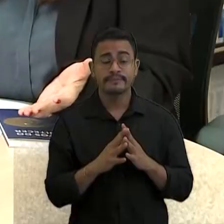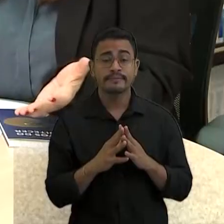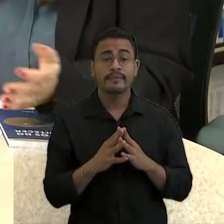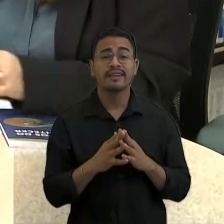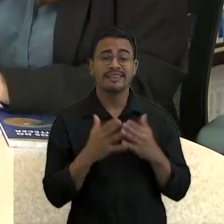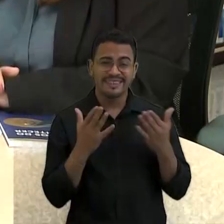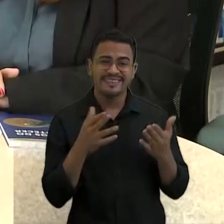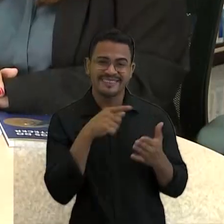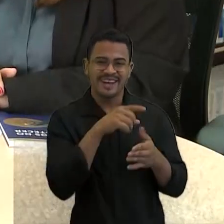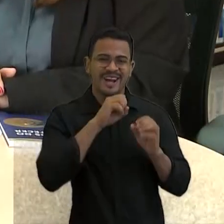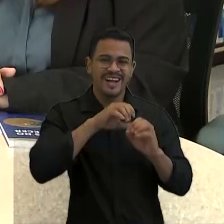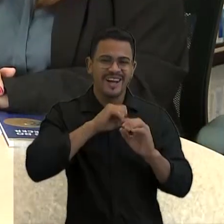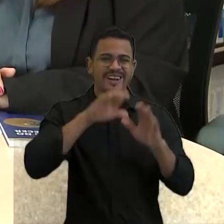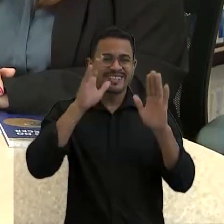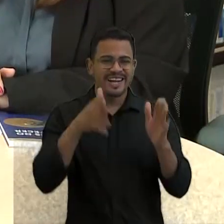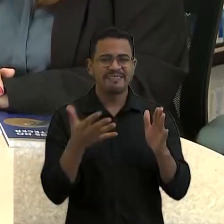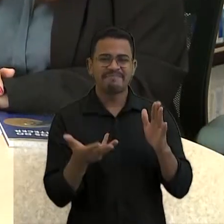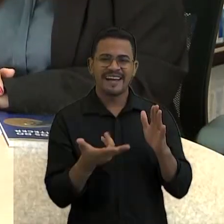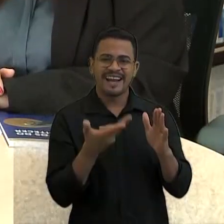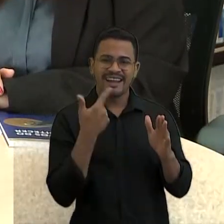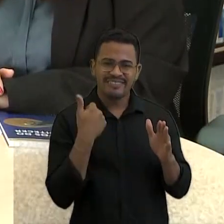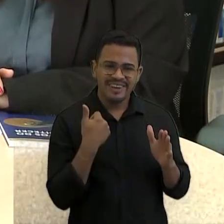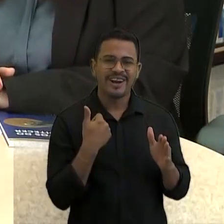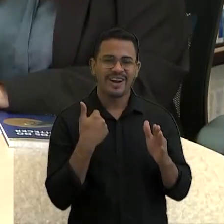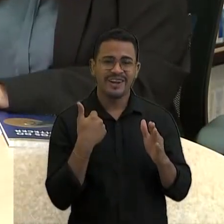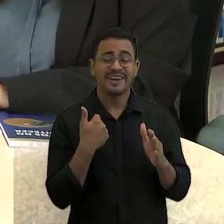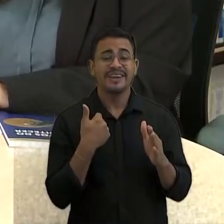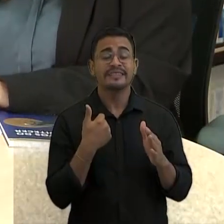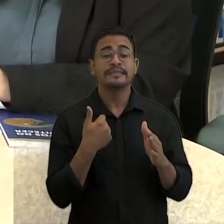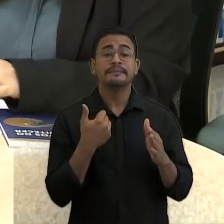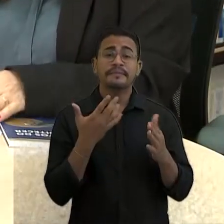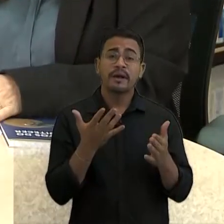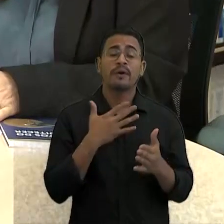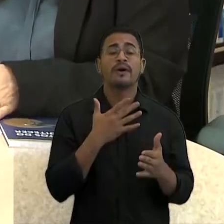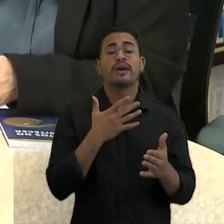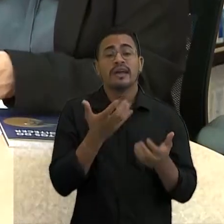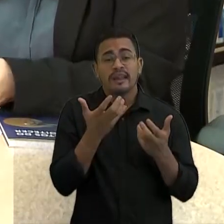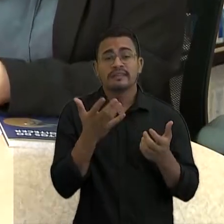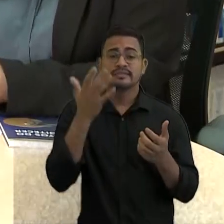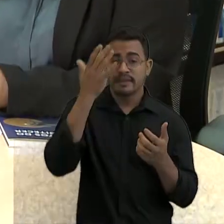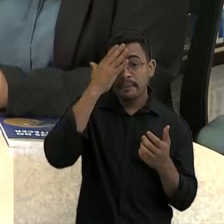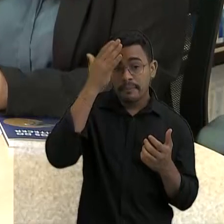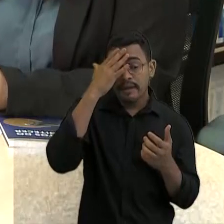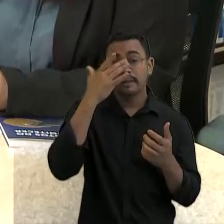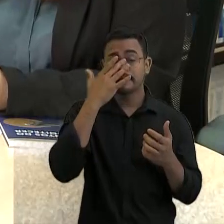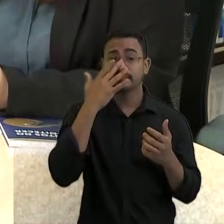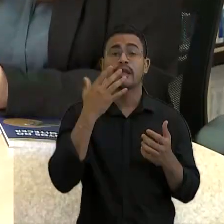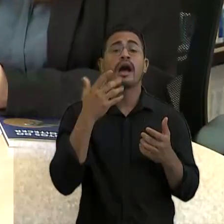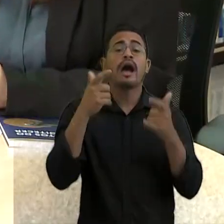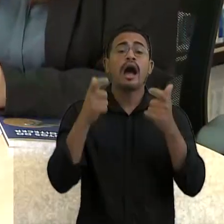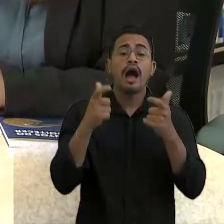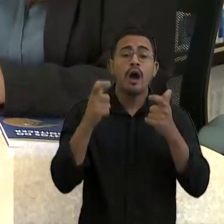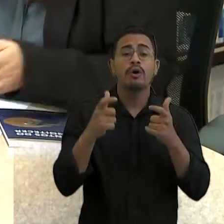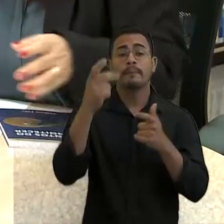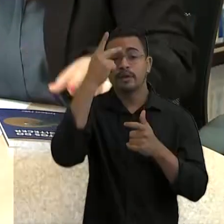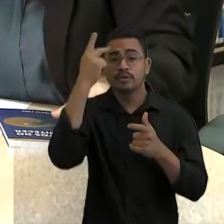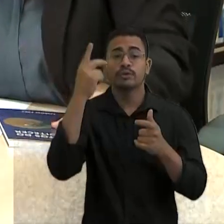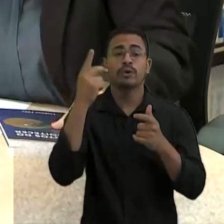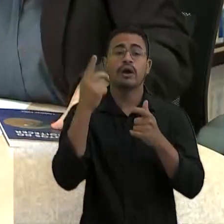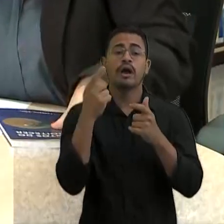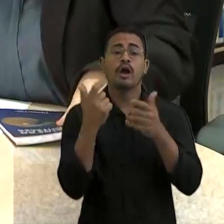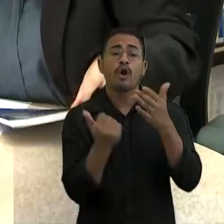aula maravilhosa que o senhor deu aqui para a gente, gostaria de saber onde as pessoas podem adquirir o seu